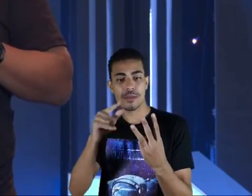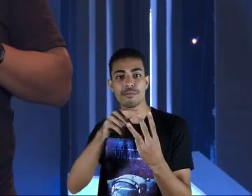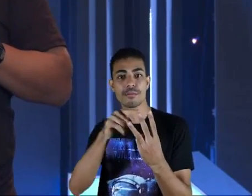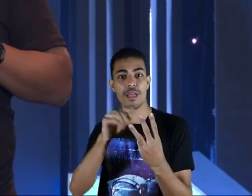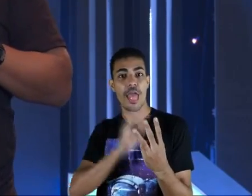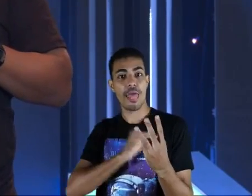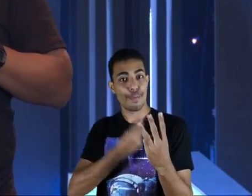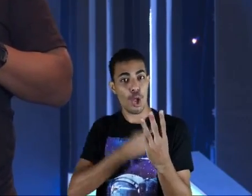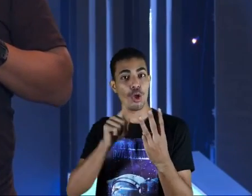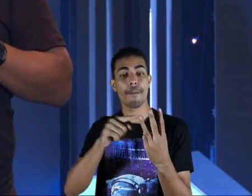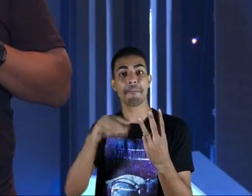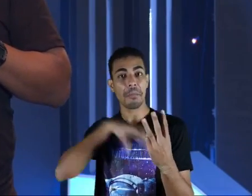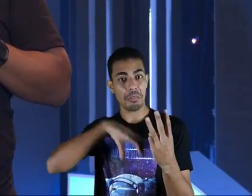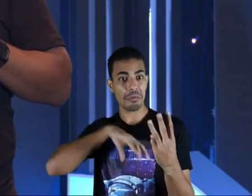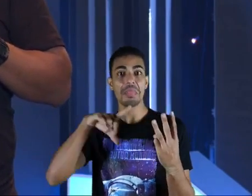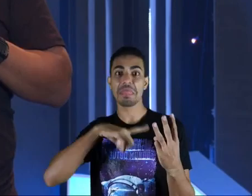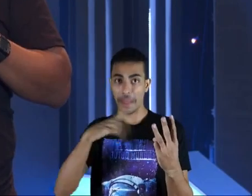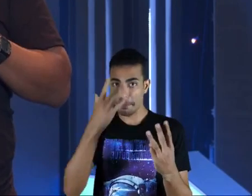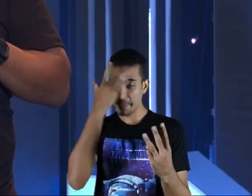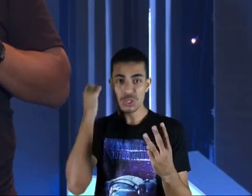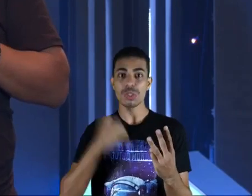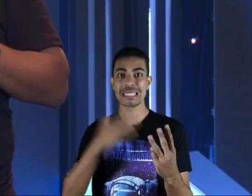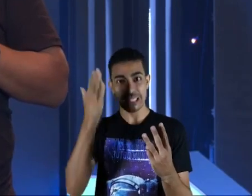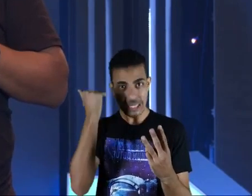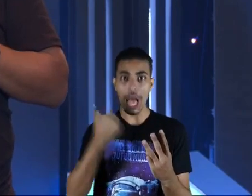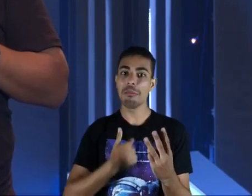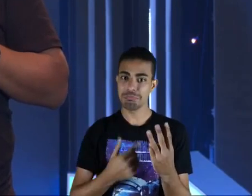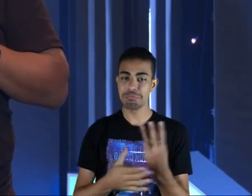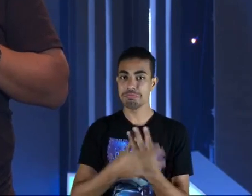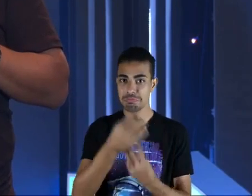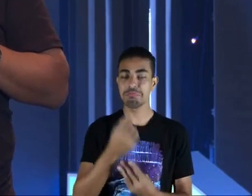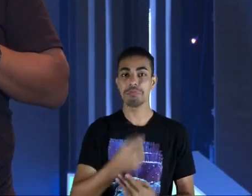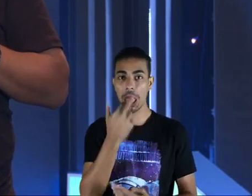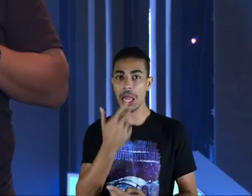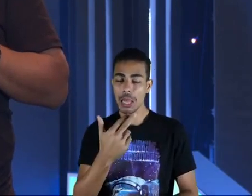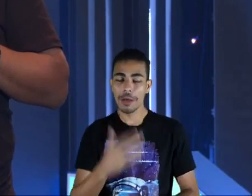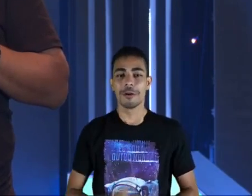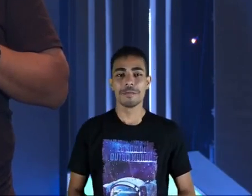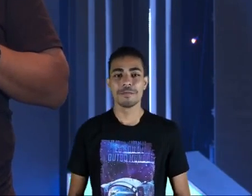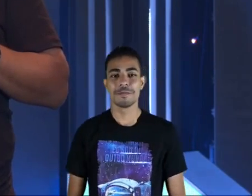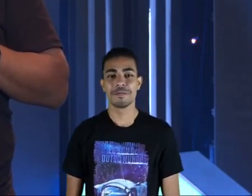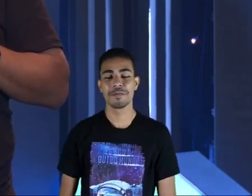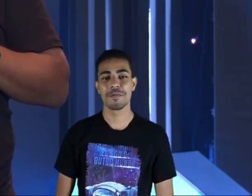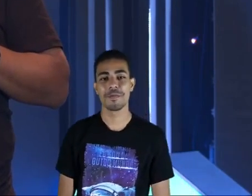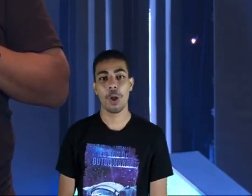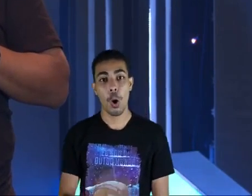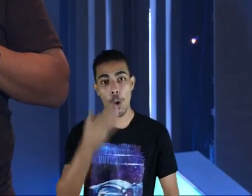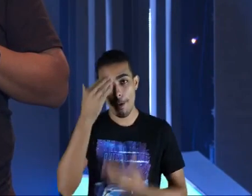também o congresso. Muito obrigado pela participação de cada um de vocês.